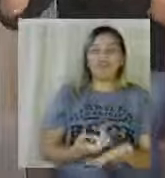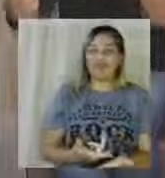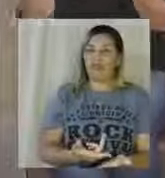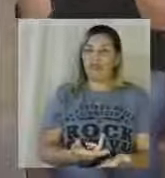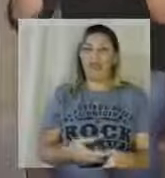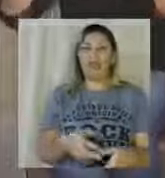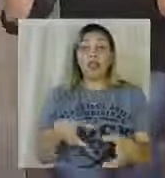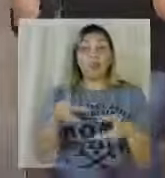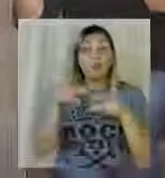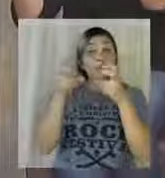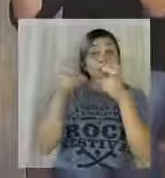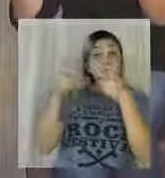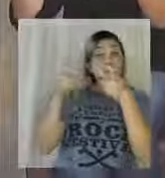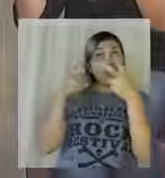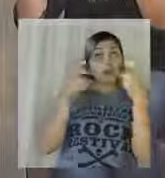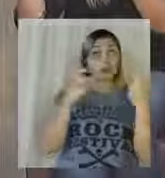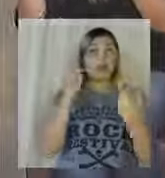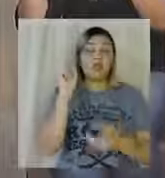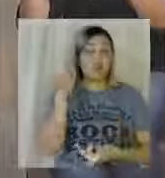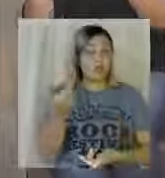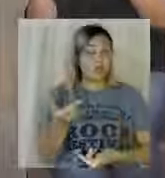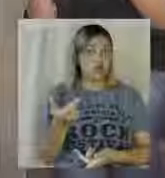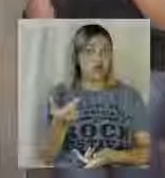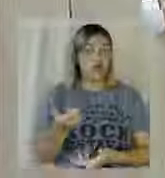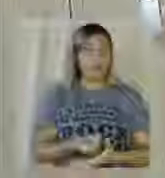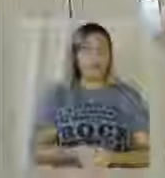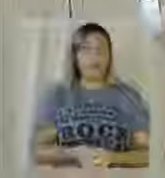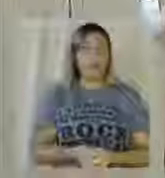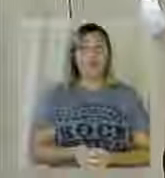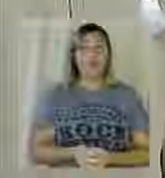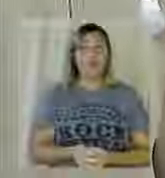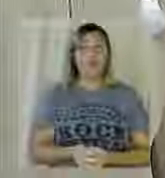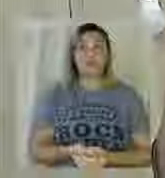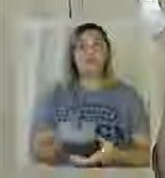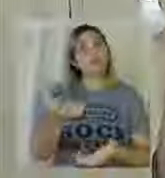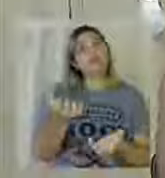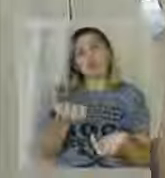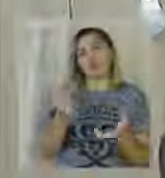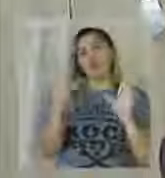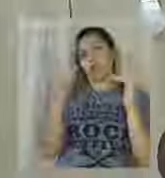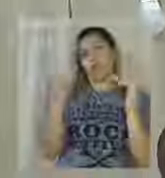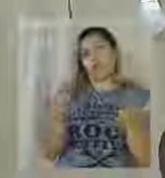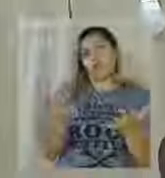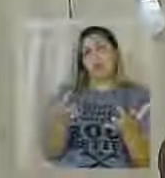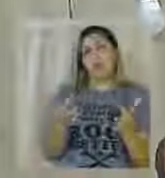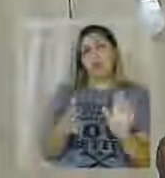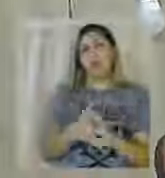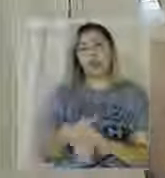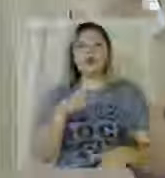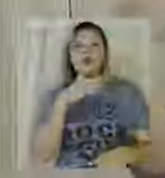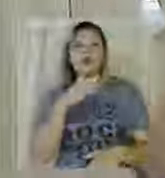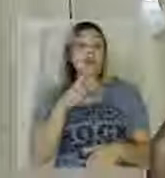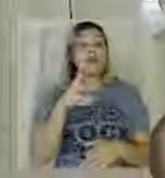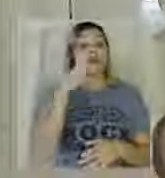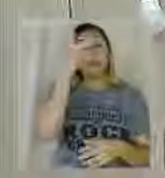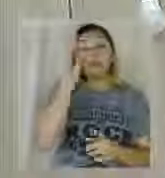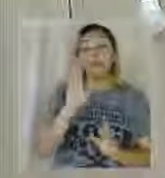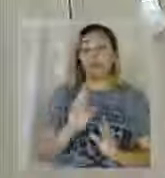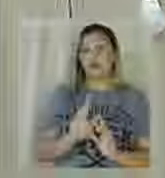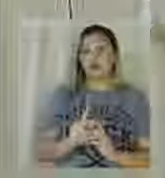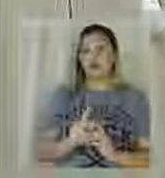Aí fui percebendo o quê? Que eu queria, claro, namorar, tudinho, conhecer